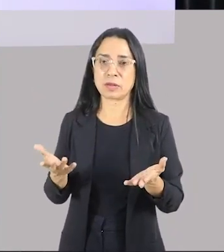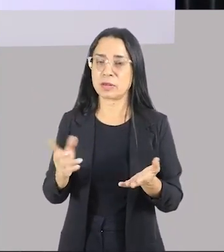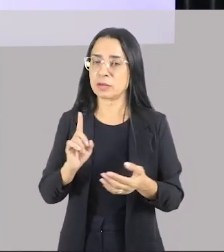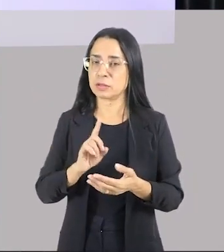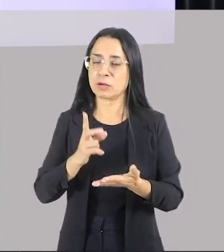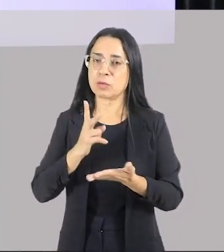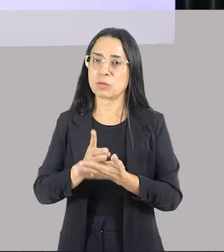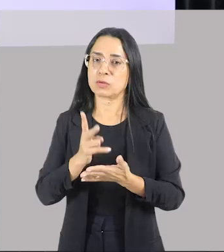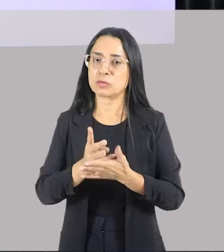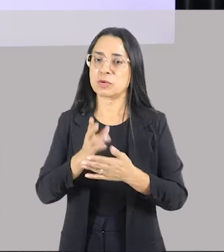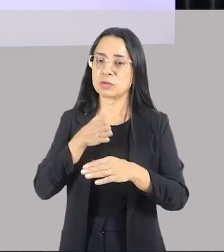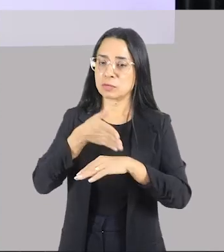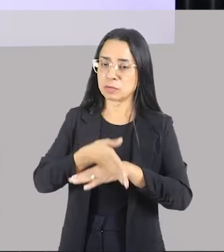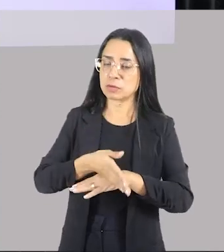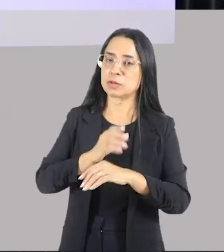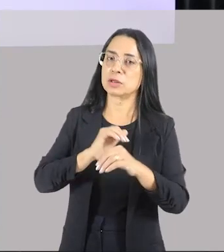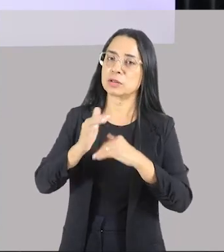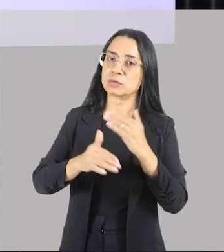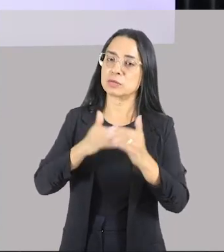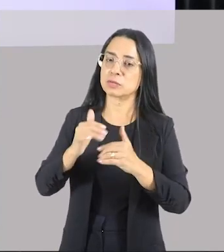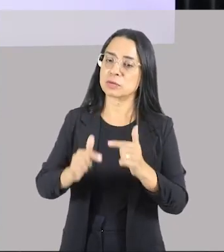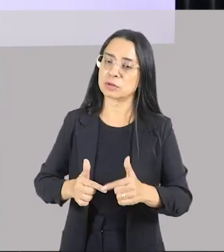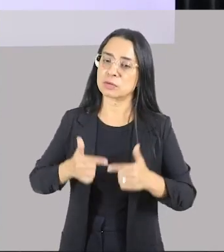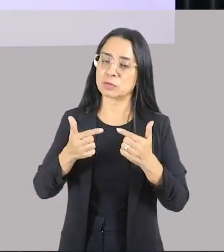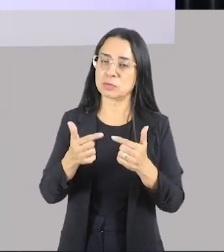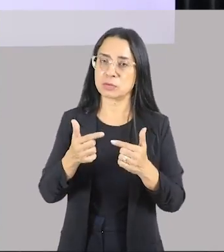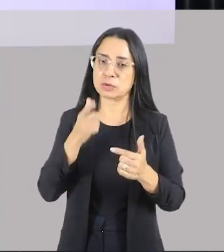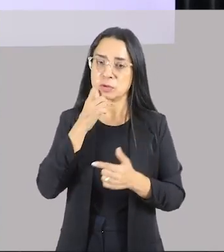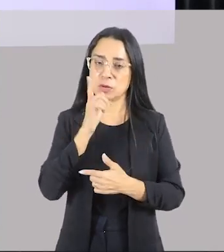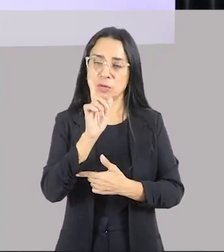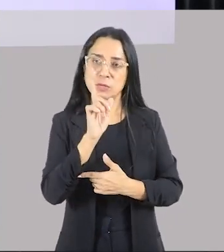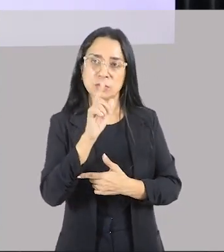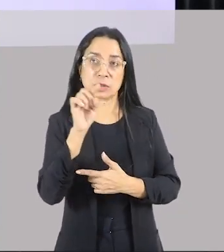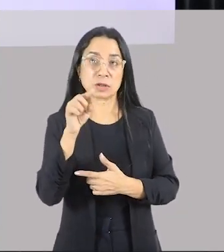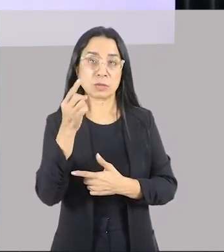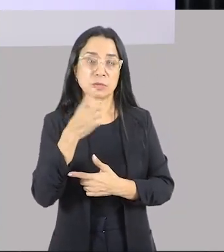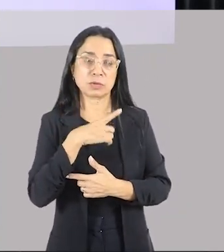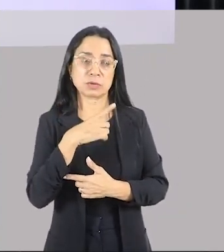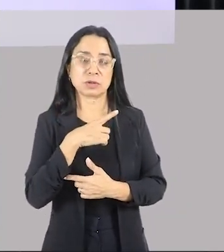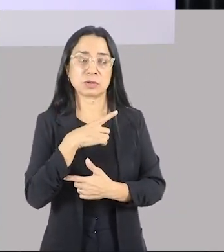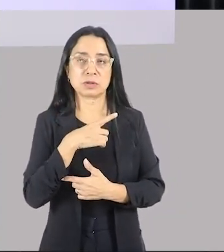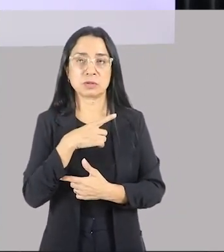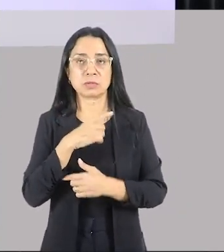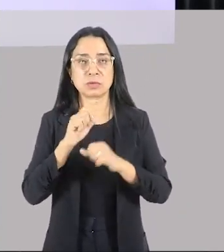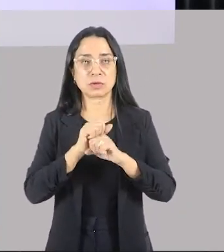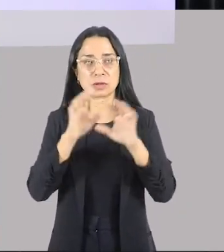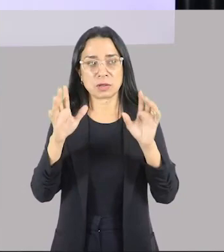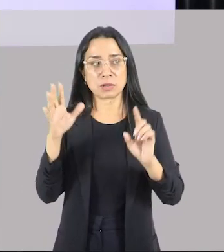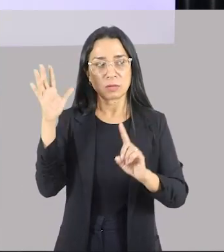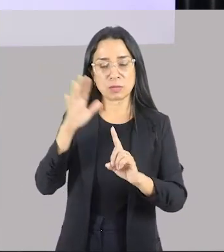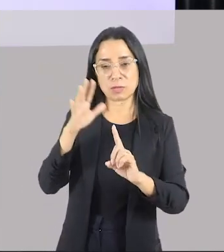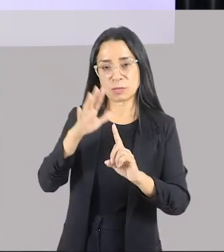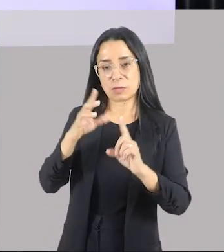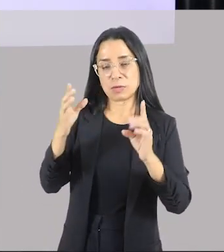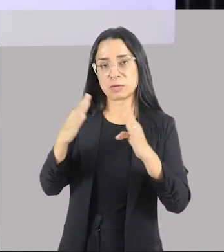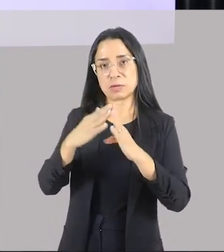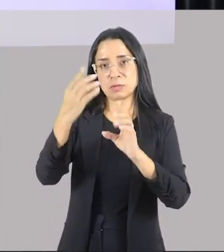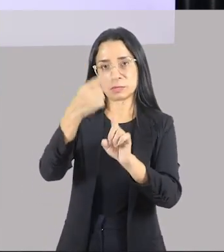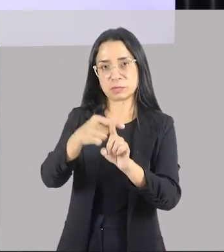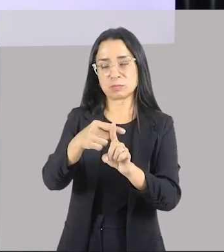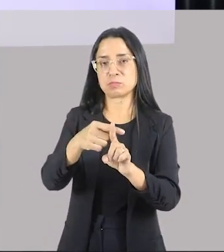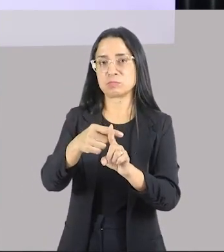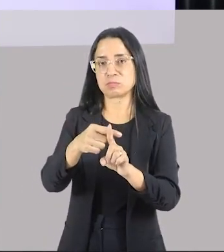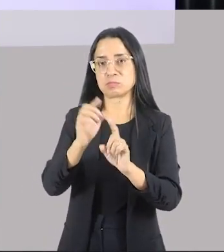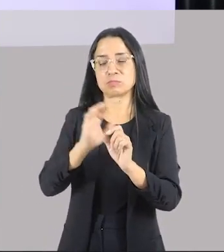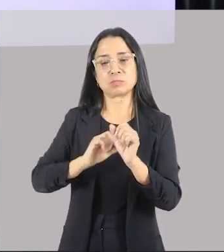continuassem dentro do processo da luta, das conquistas que outrora vão ter. E, claro, a influência da igreja, né? A igreja sempre está permeando aí